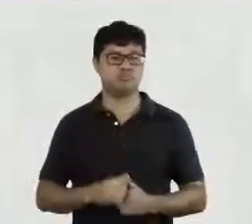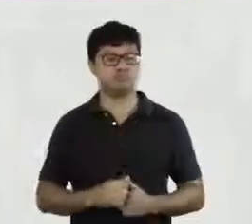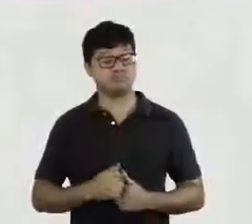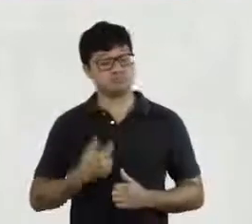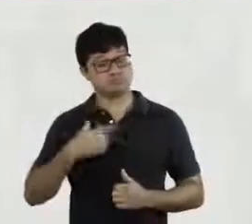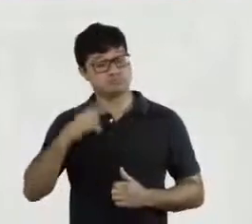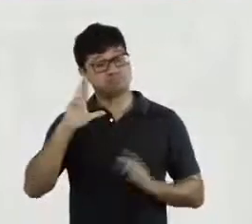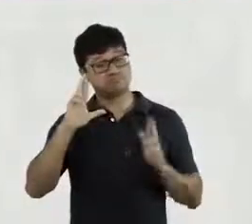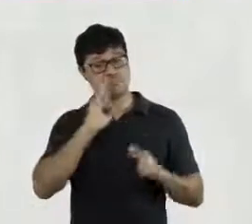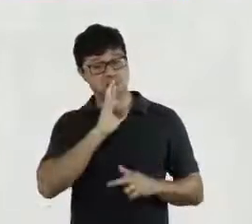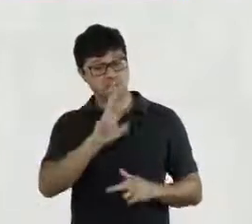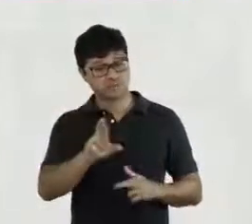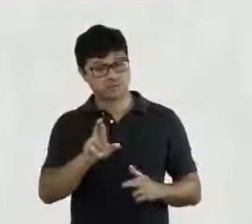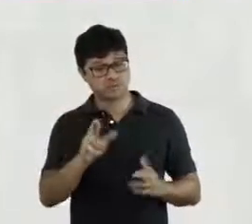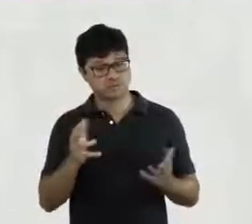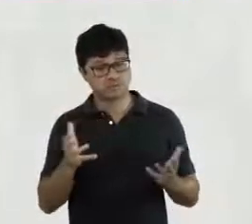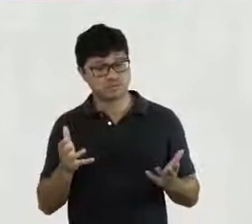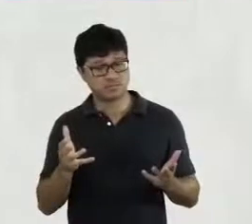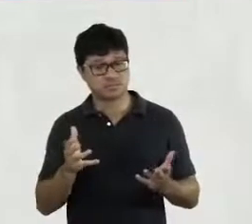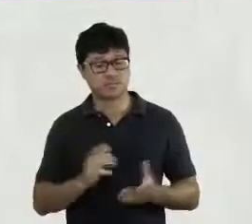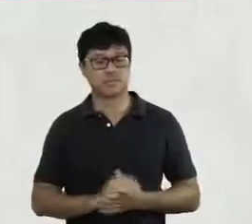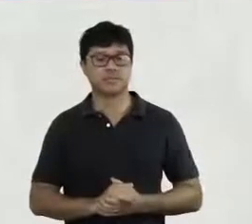Espero ter respondido.